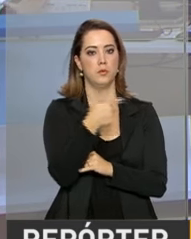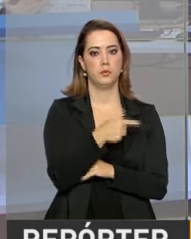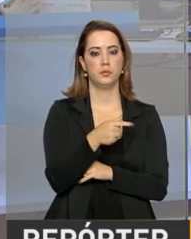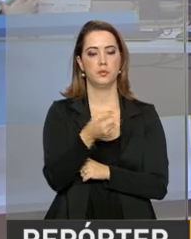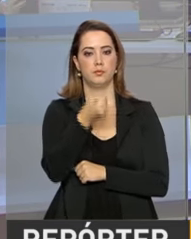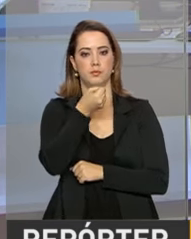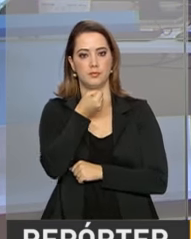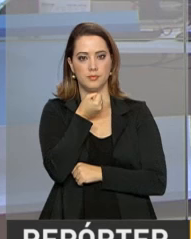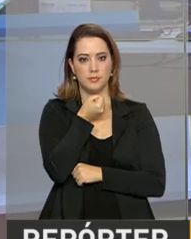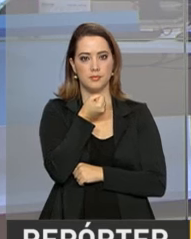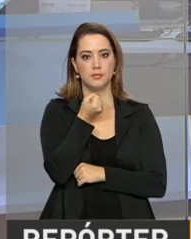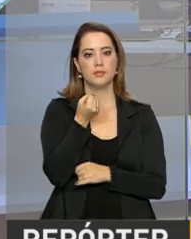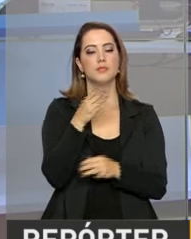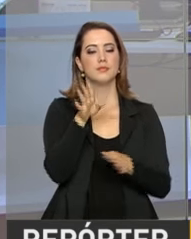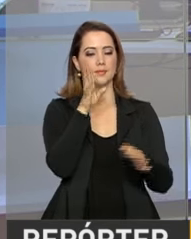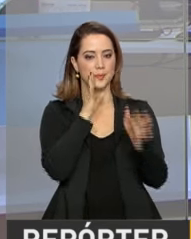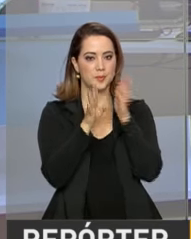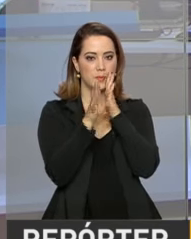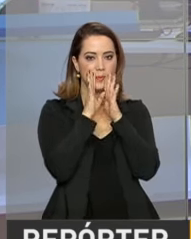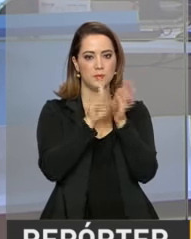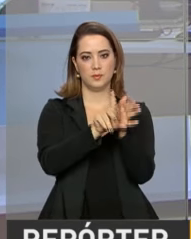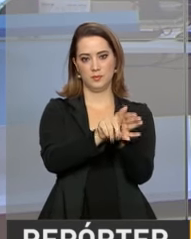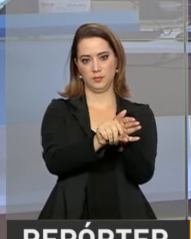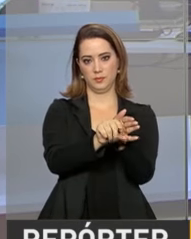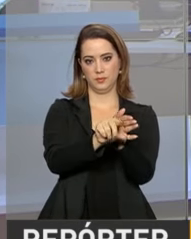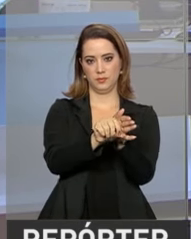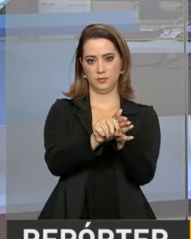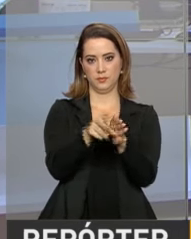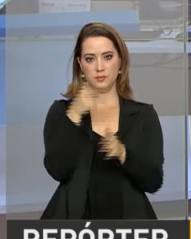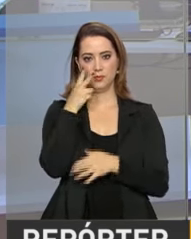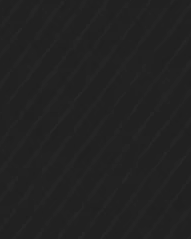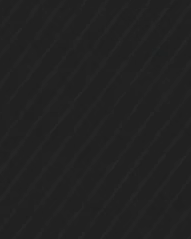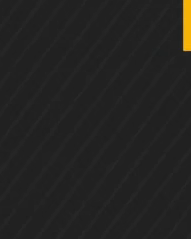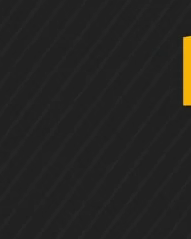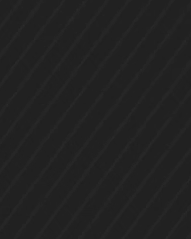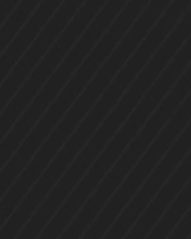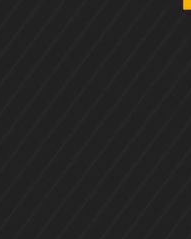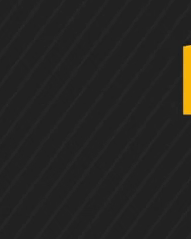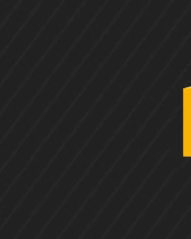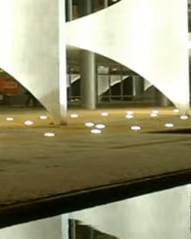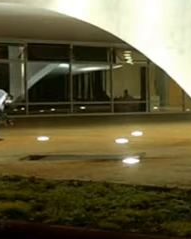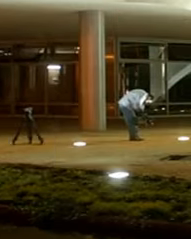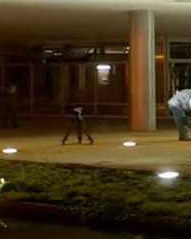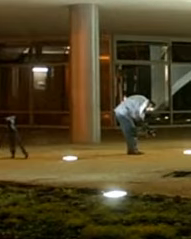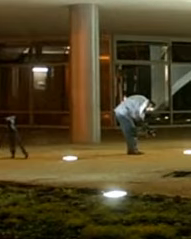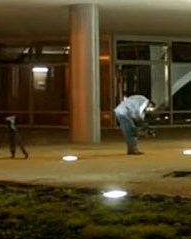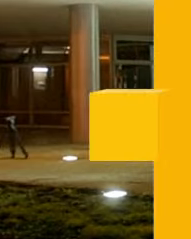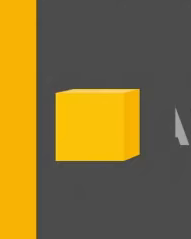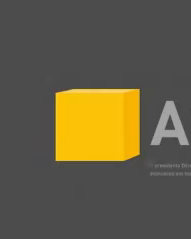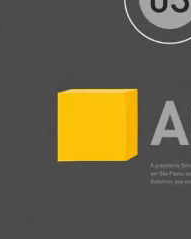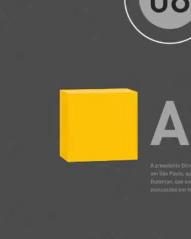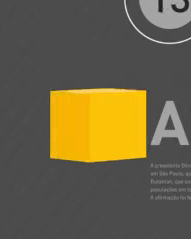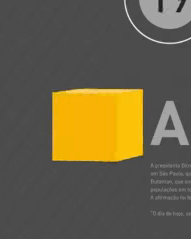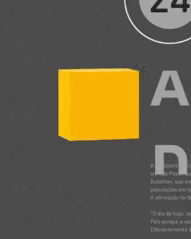do Repórter NBR. Acompanhe também as novidades em nossas redes sociais.